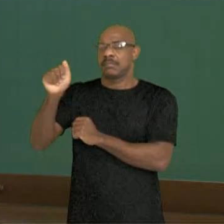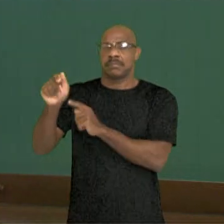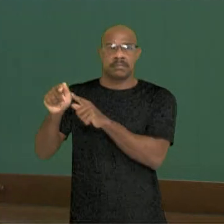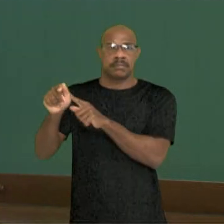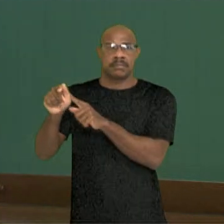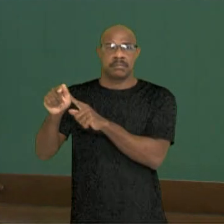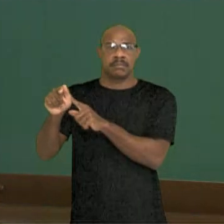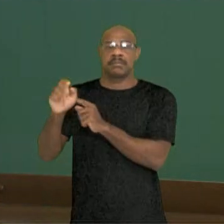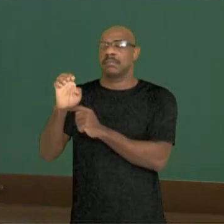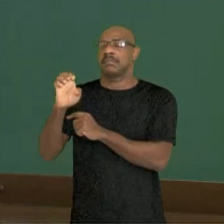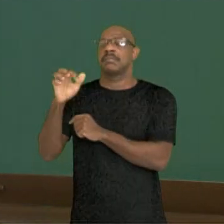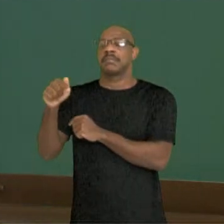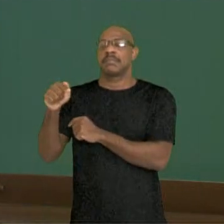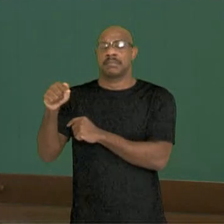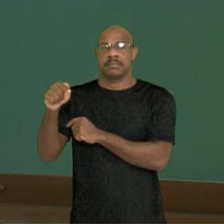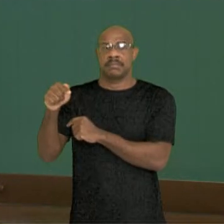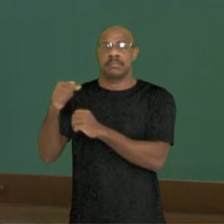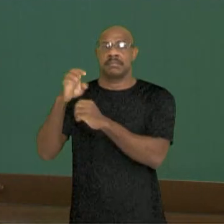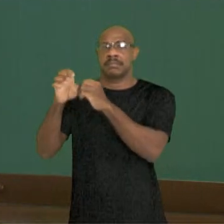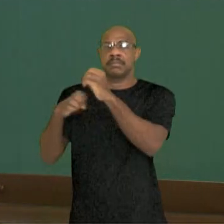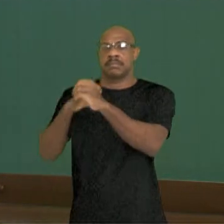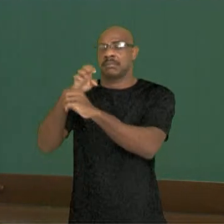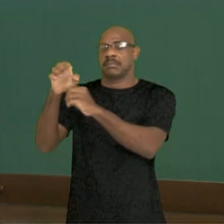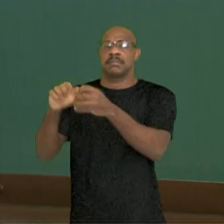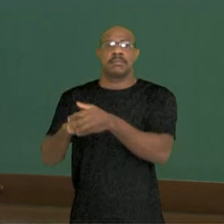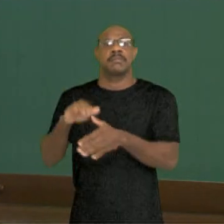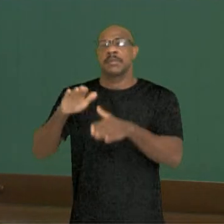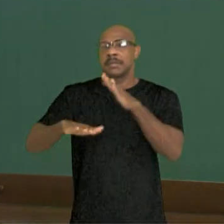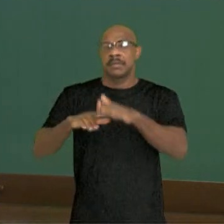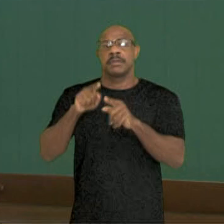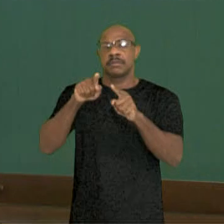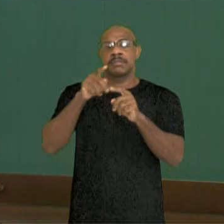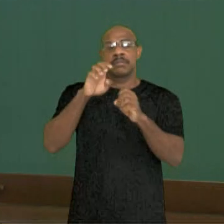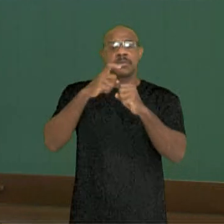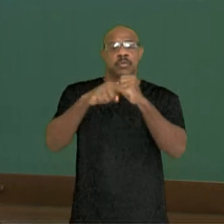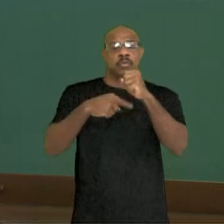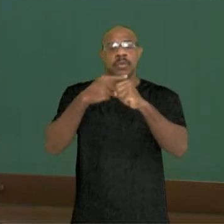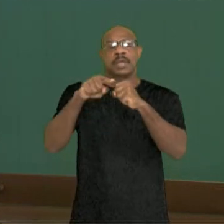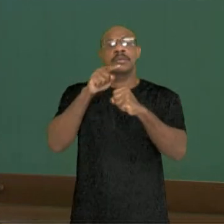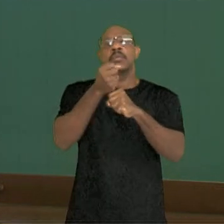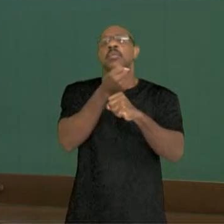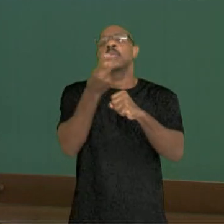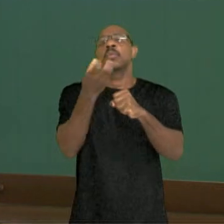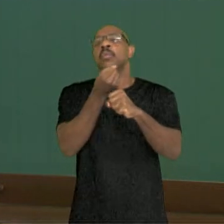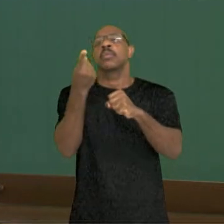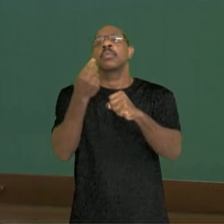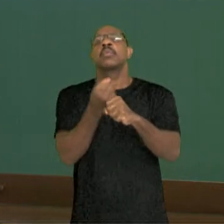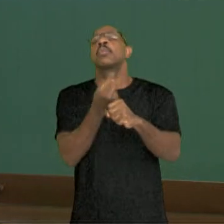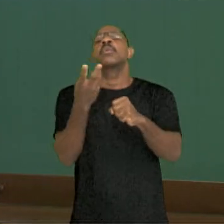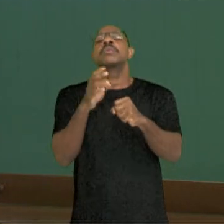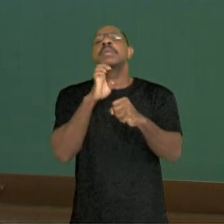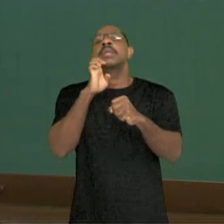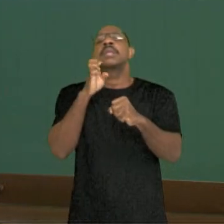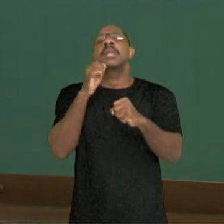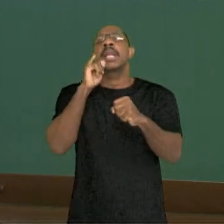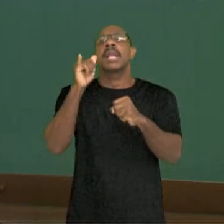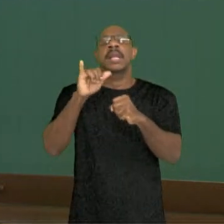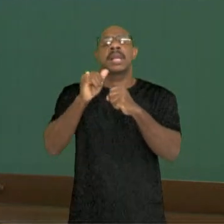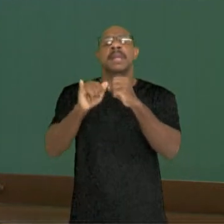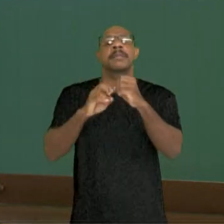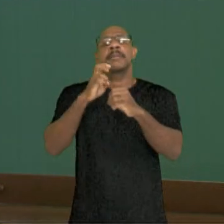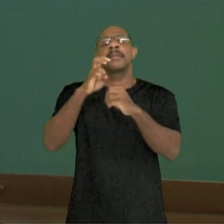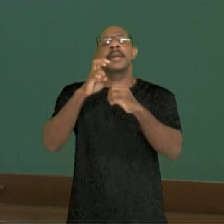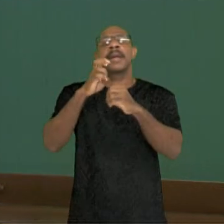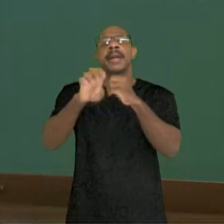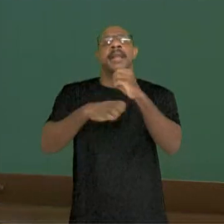último nível. Mediante a posição do átomo na tabela periódica, você vai saber quantos elétrons ele tem no último nível. Tá,